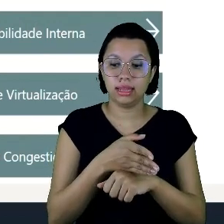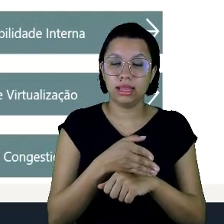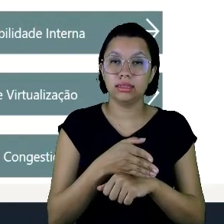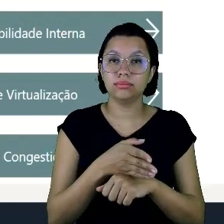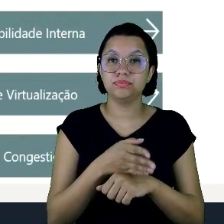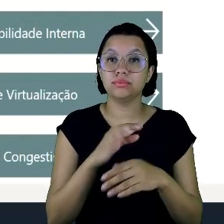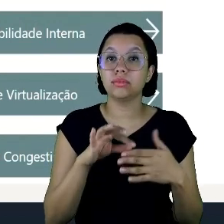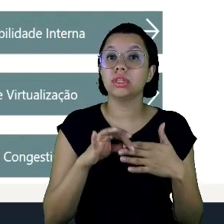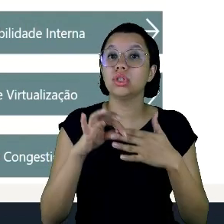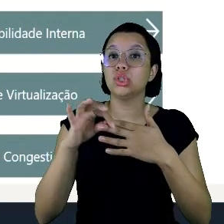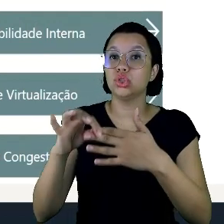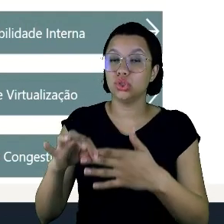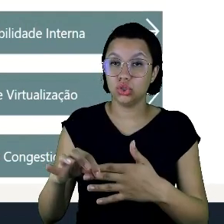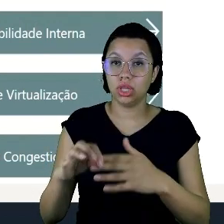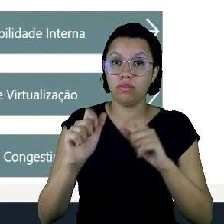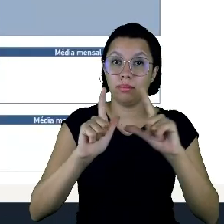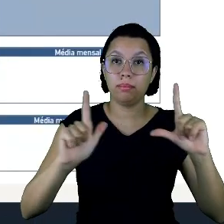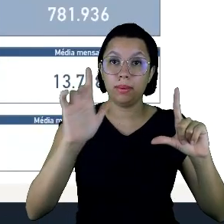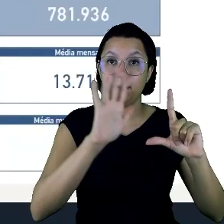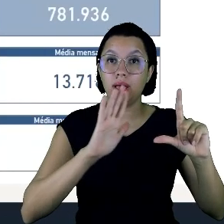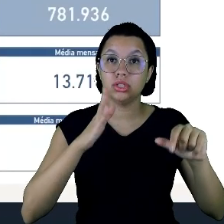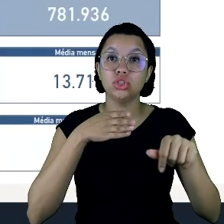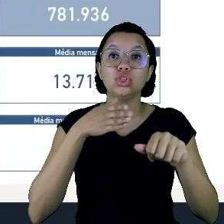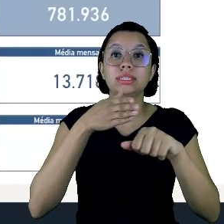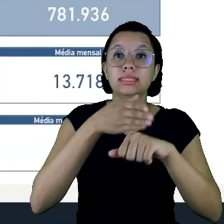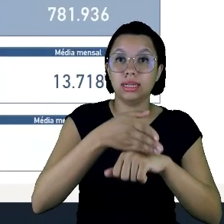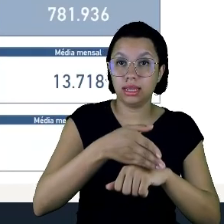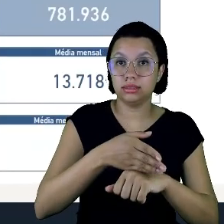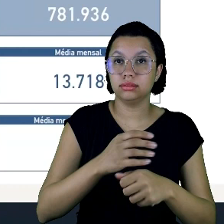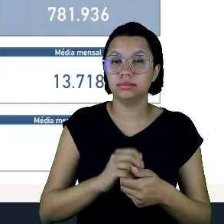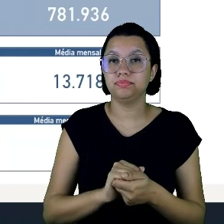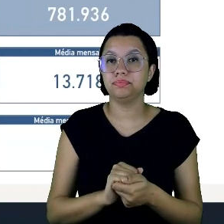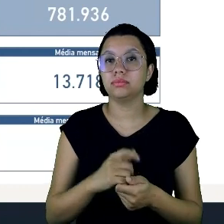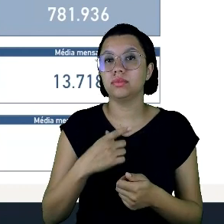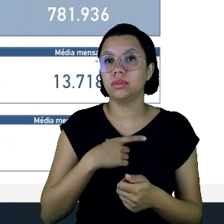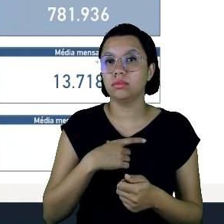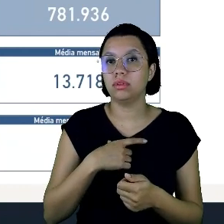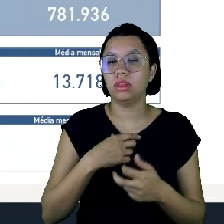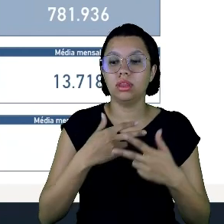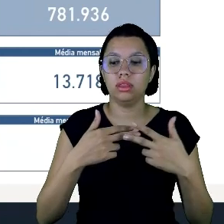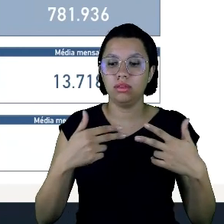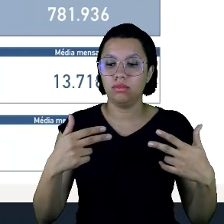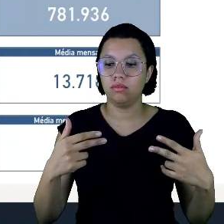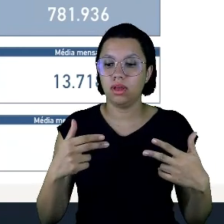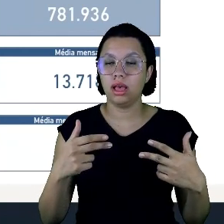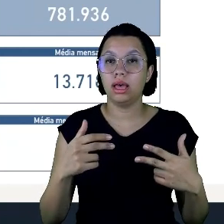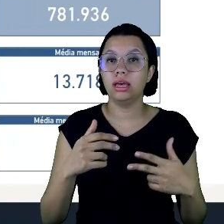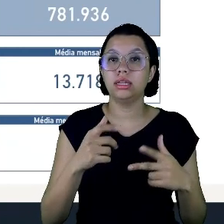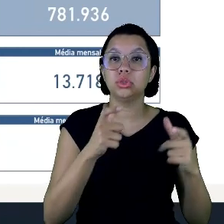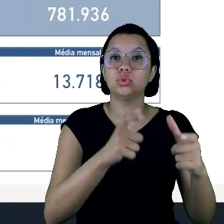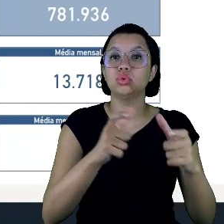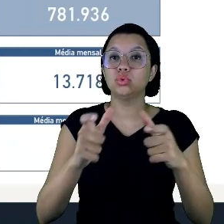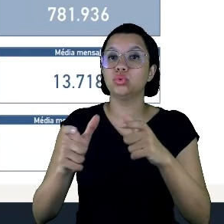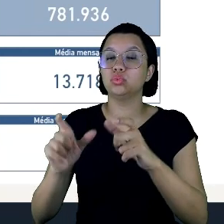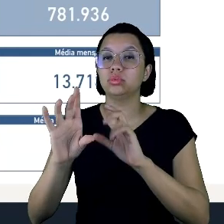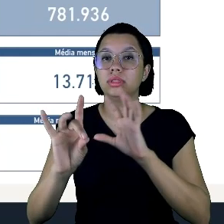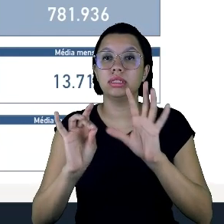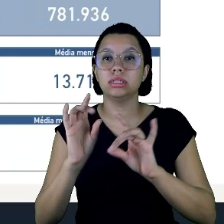área aqui das entradas, ele direciona para a página de entradas. Na tela, a página. Bom, aqui está